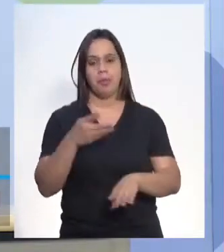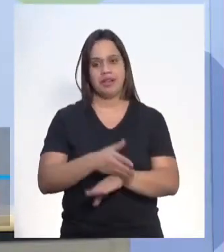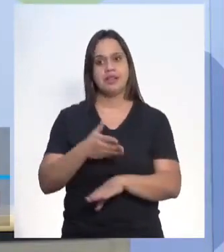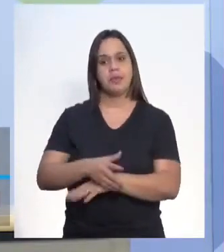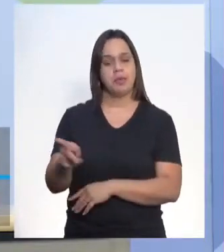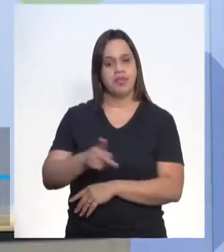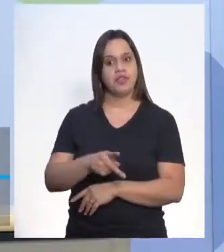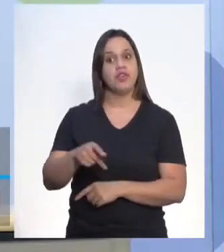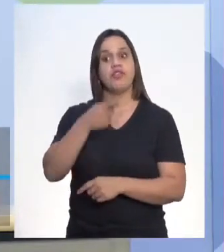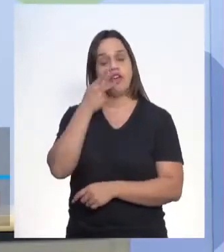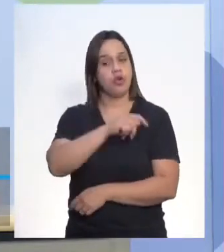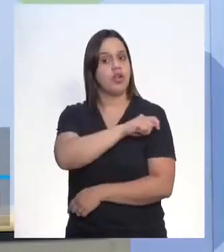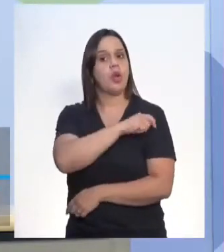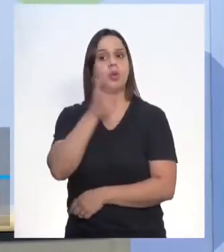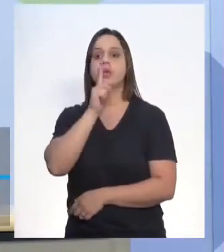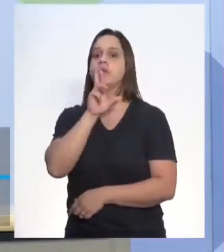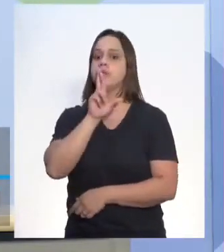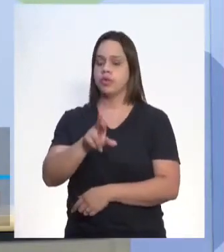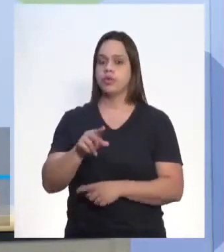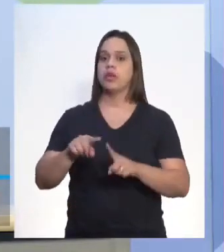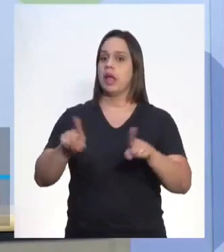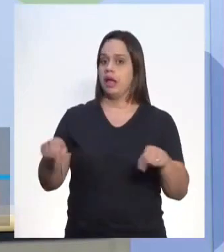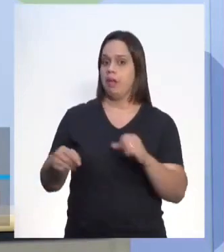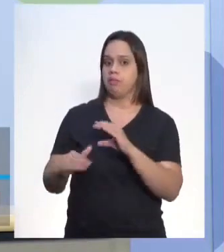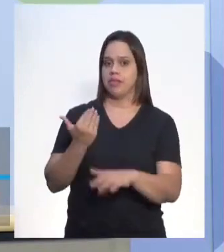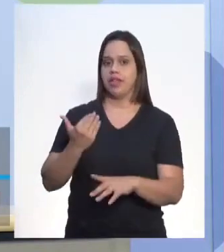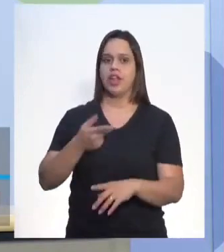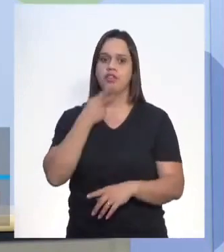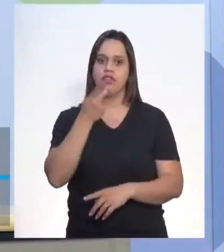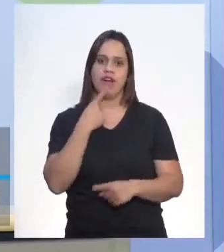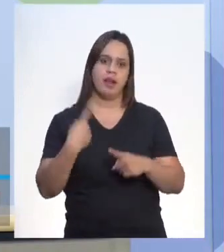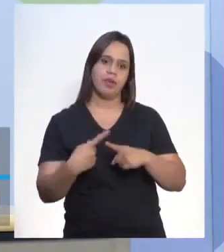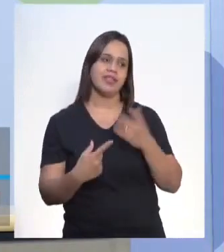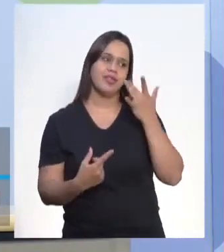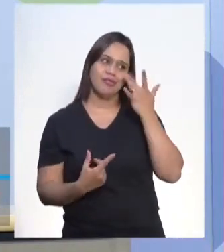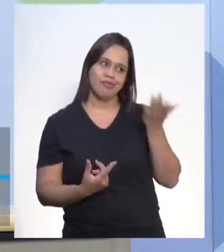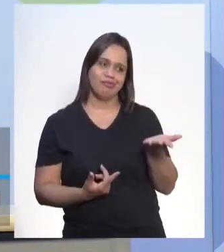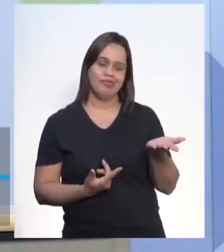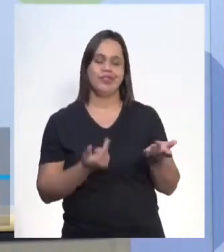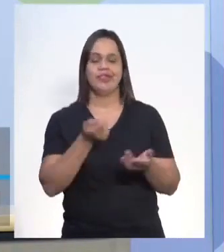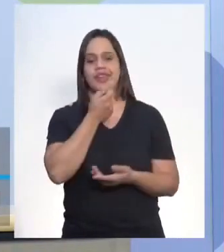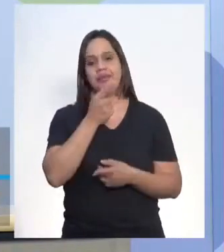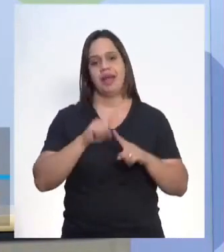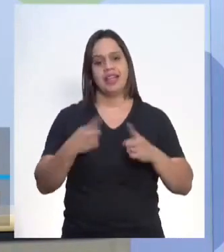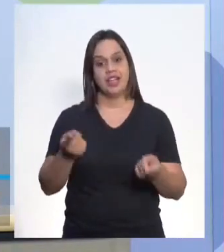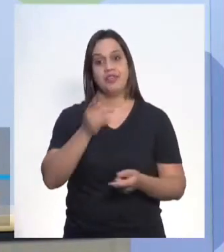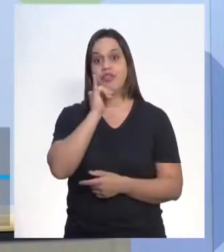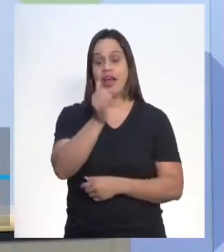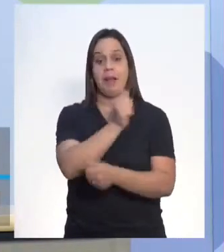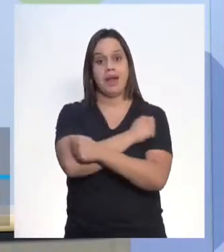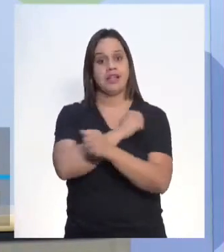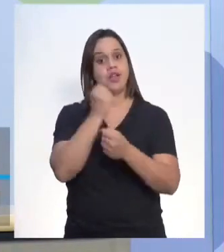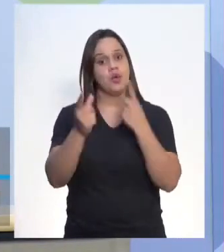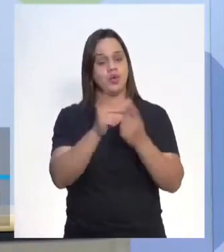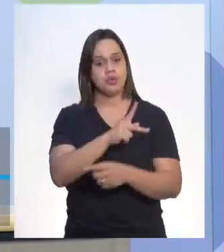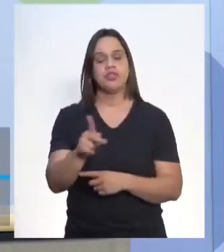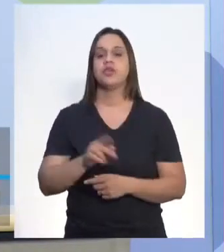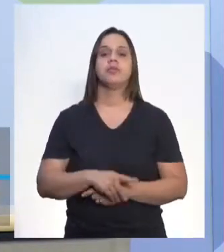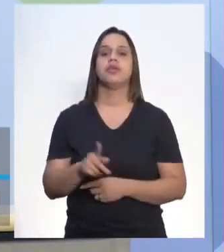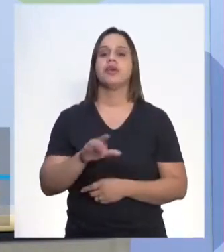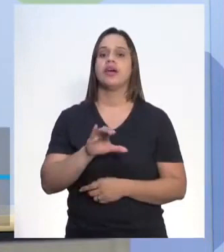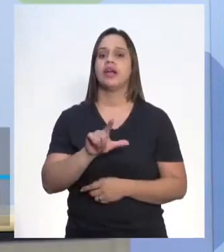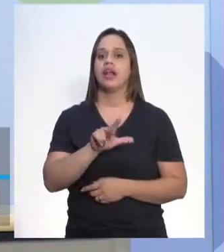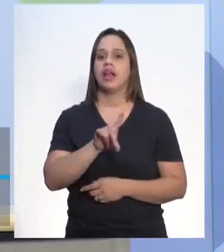que os alunos estão conseguindo fazer, tá? Mandaram algumas respostas. Eu não vou falar resposta, porque senão não tem graça. Mas vou mandar abraço aí para alguns professores.